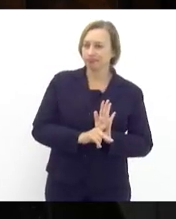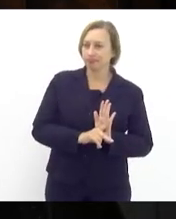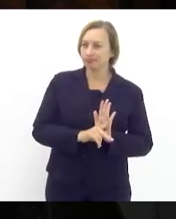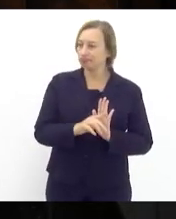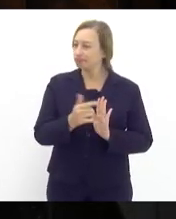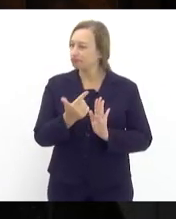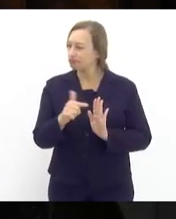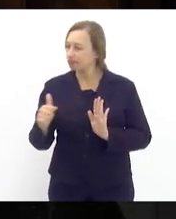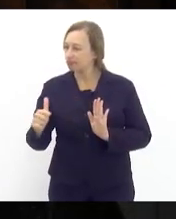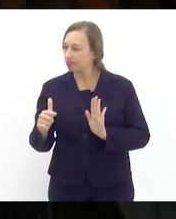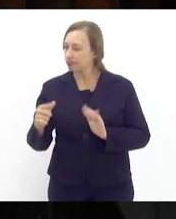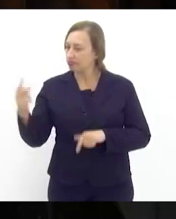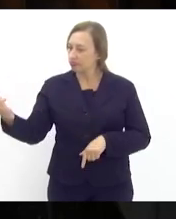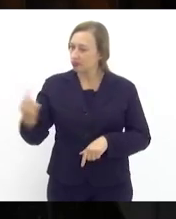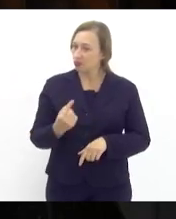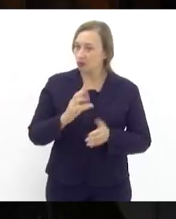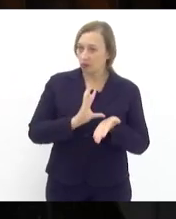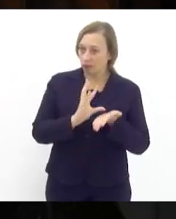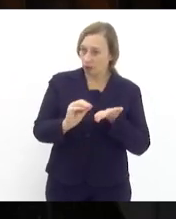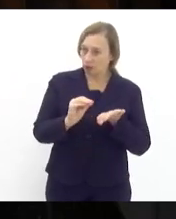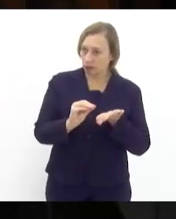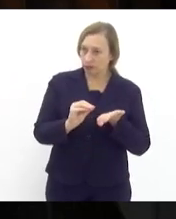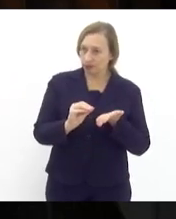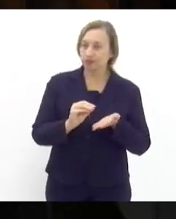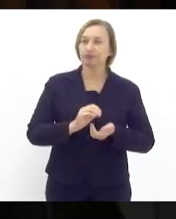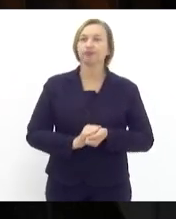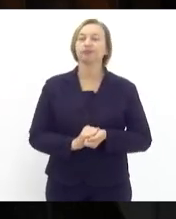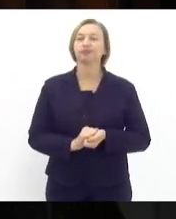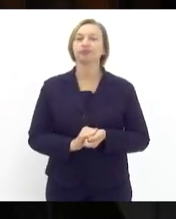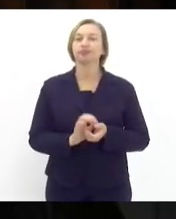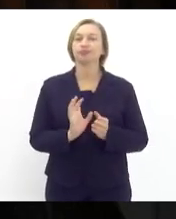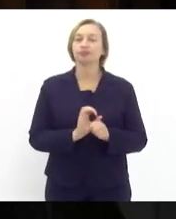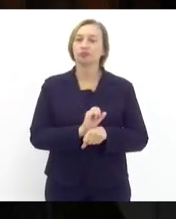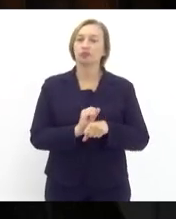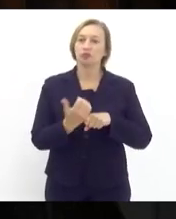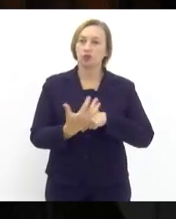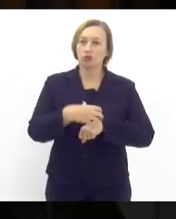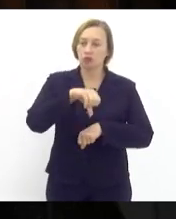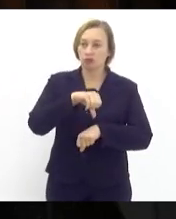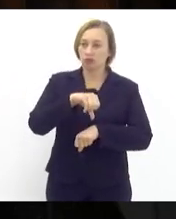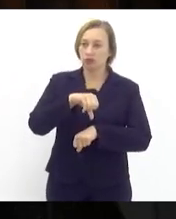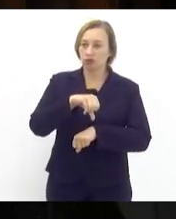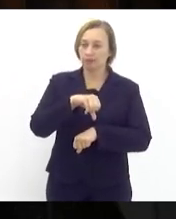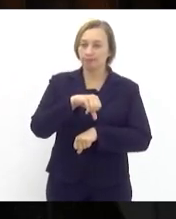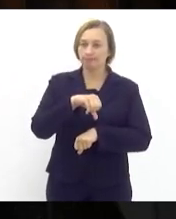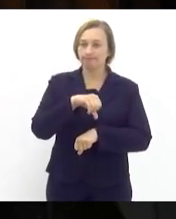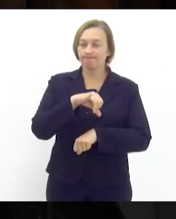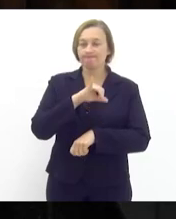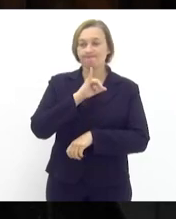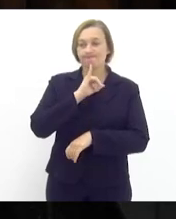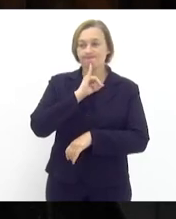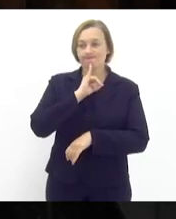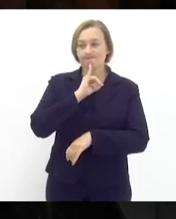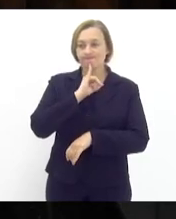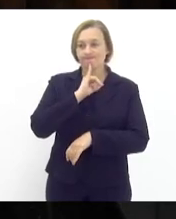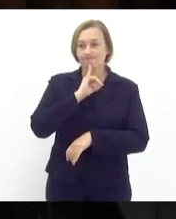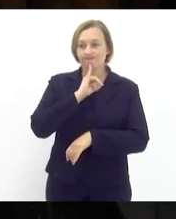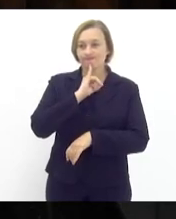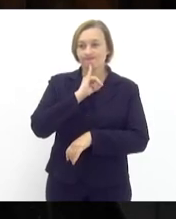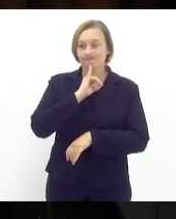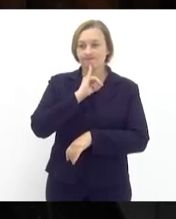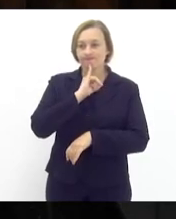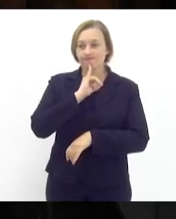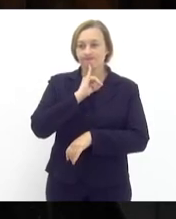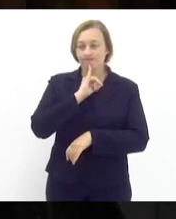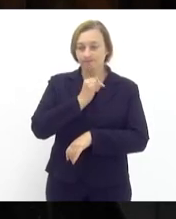sido vindo uma pauta e que a covid felizmente deixou de ser aquela